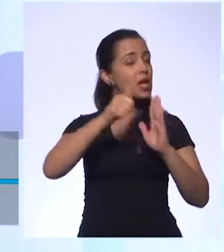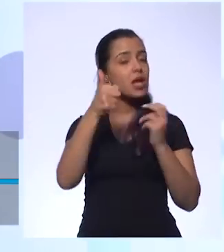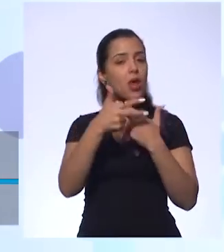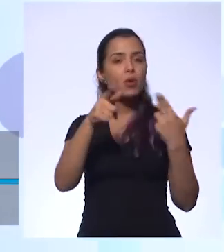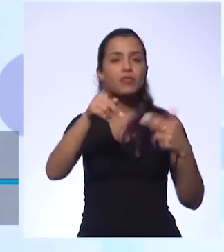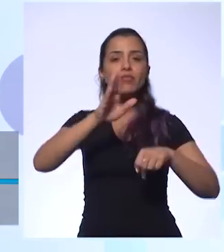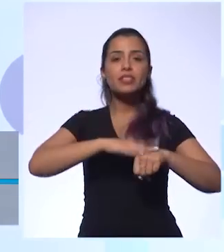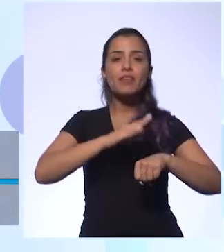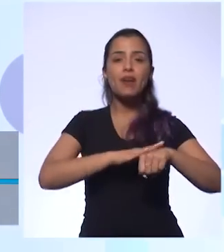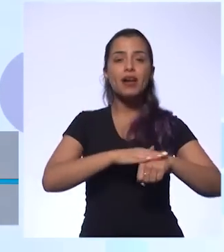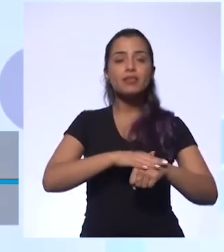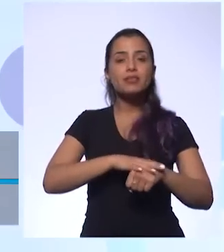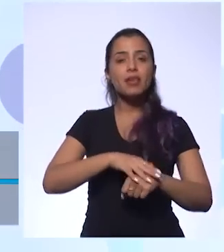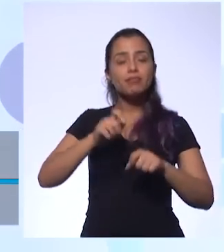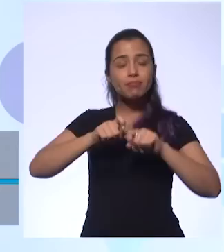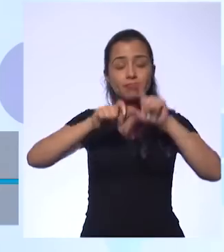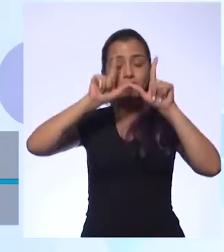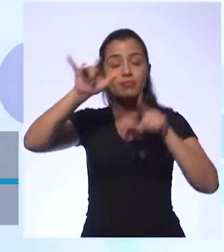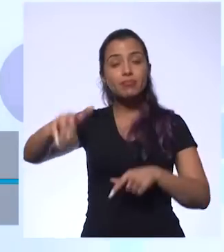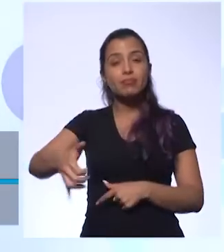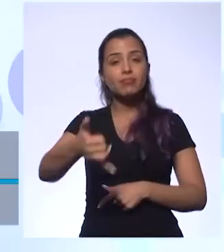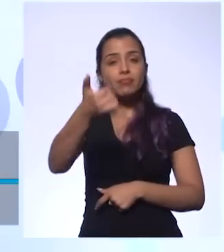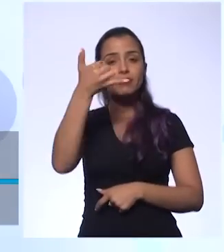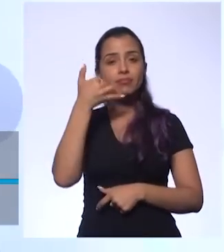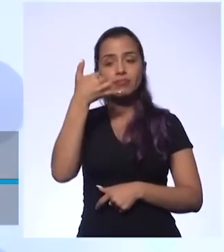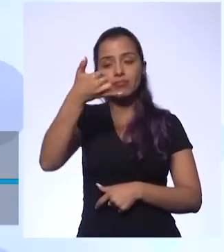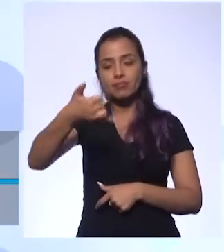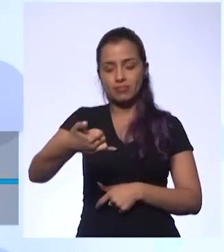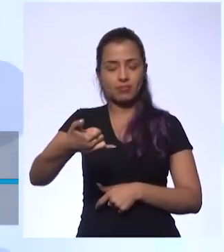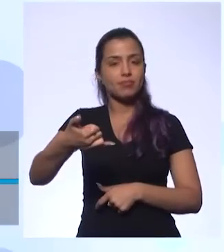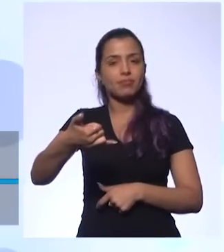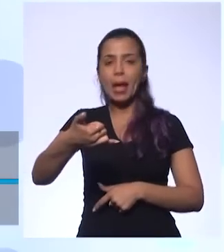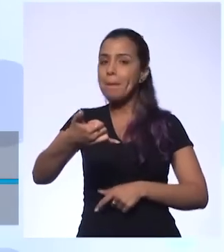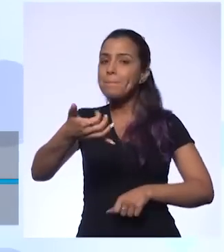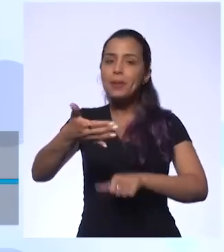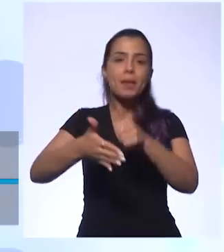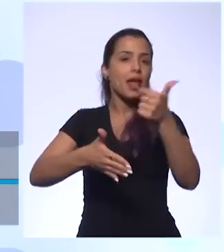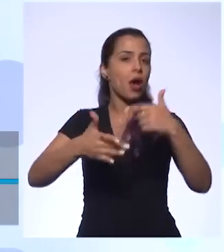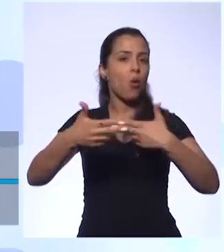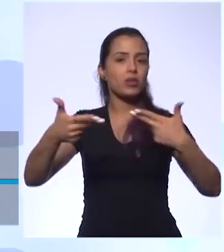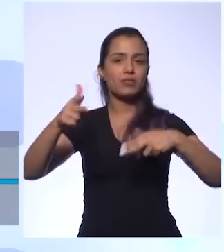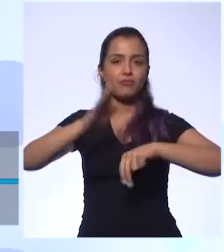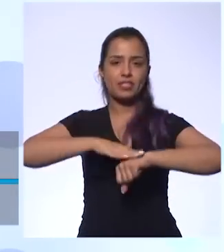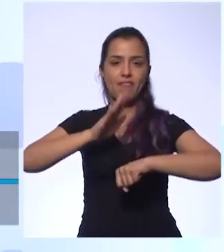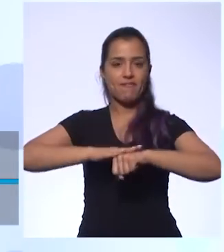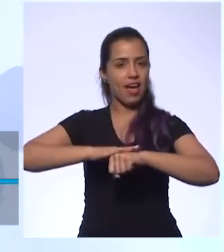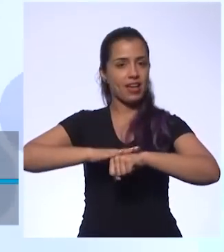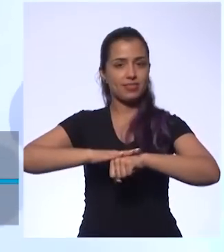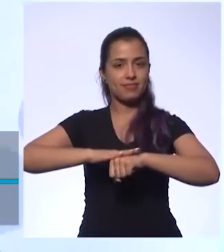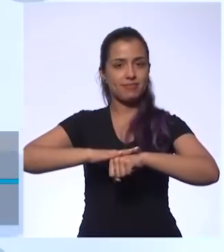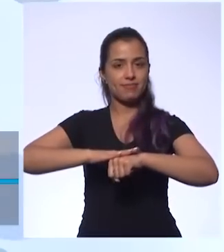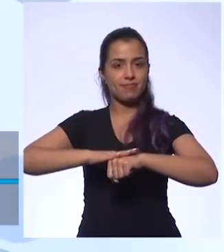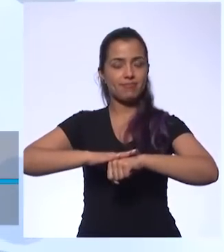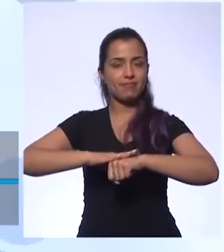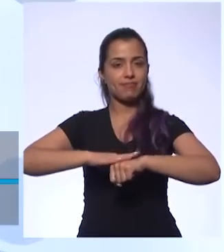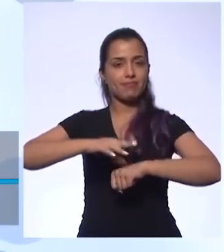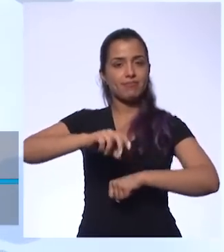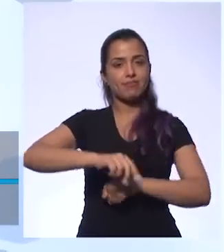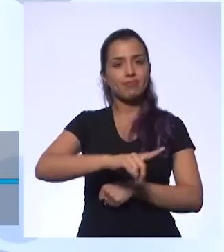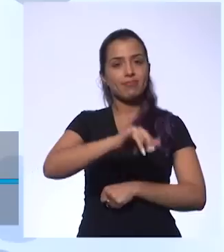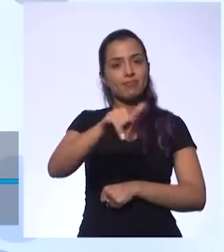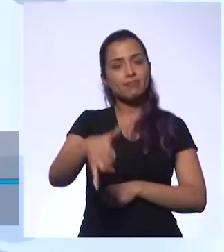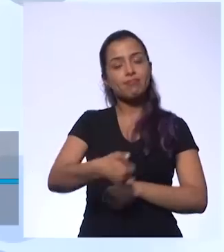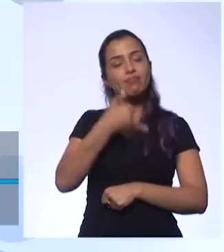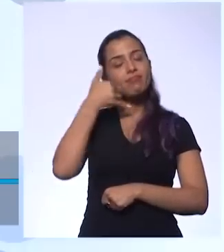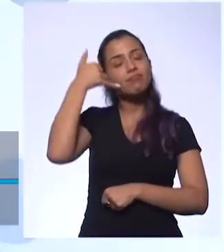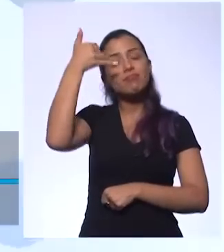aparelho. A primeira coisa que tu faz é pegar o celular. É se inserir, ou melhor, continuar esse